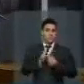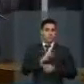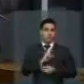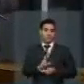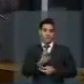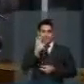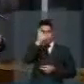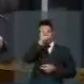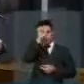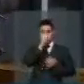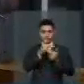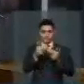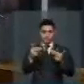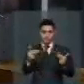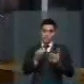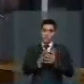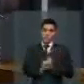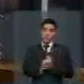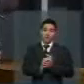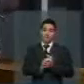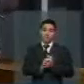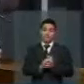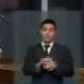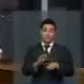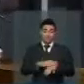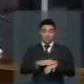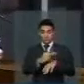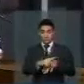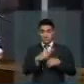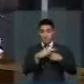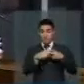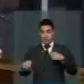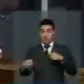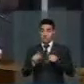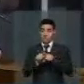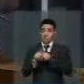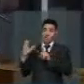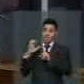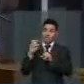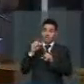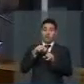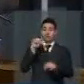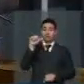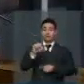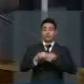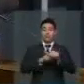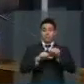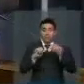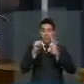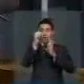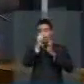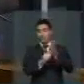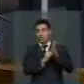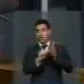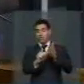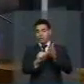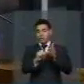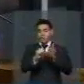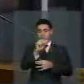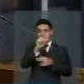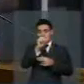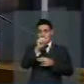religiosidade. Por influência e vocação, aos 19 anos foi ordenado sacerdote, em seguida